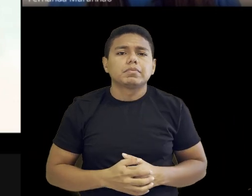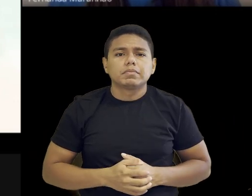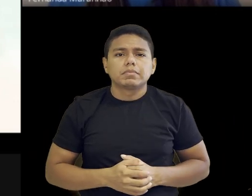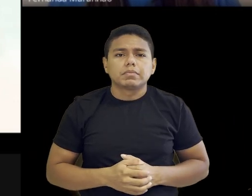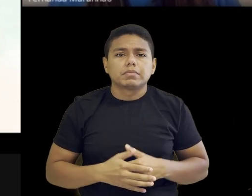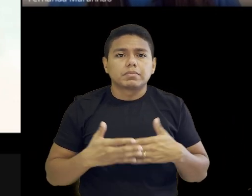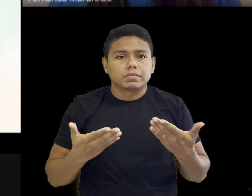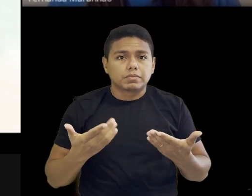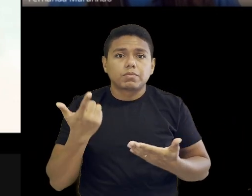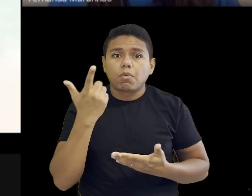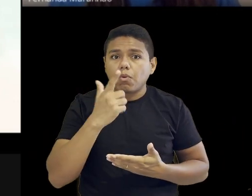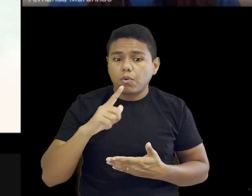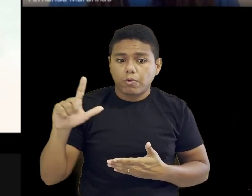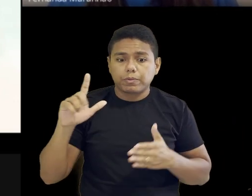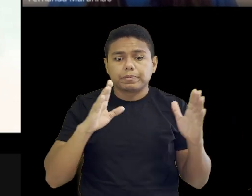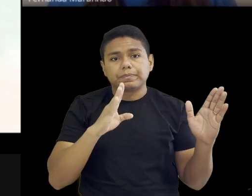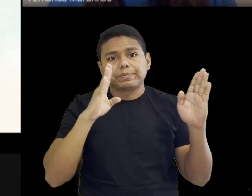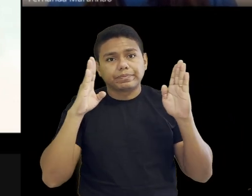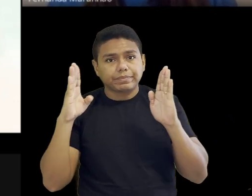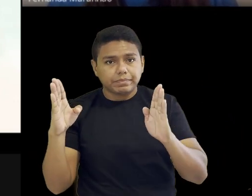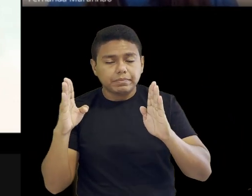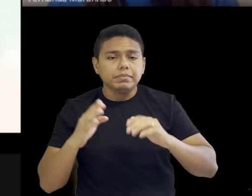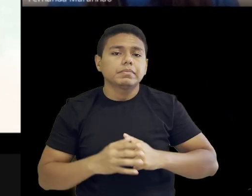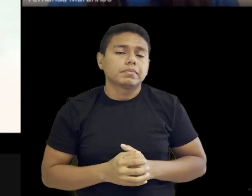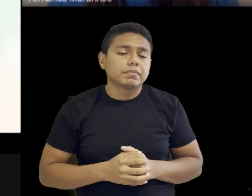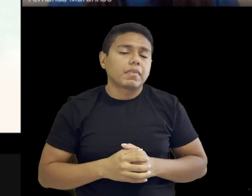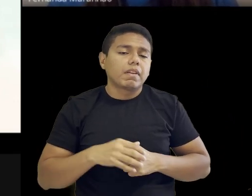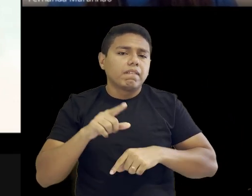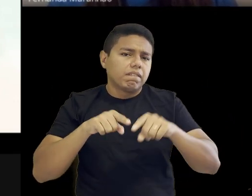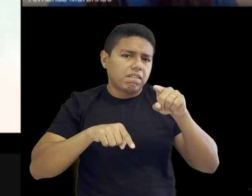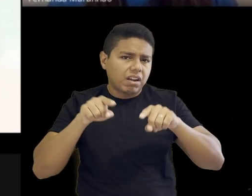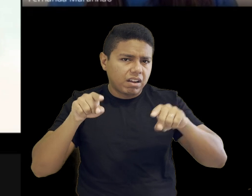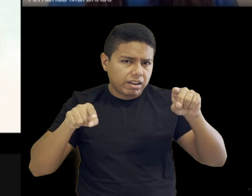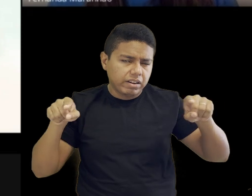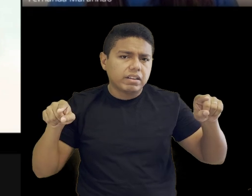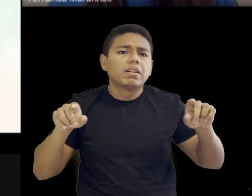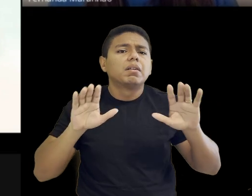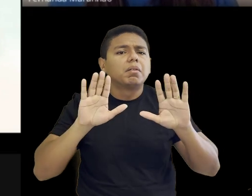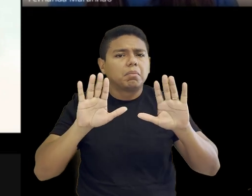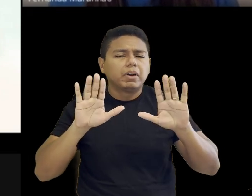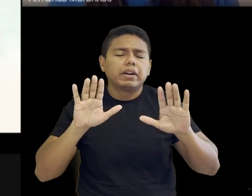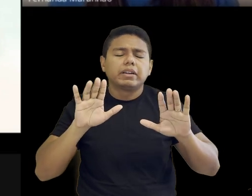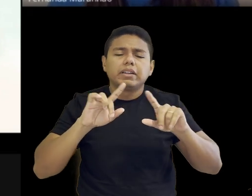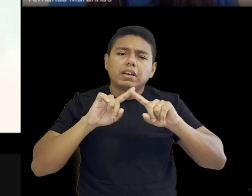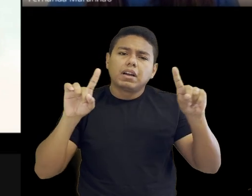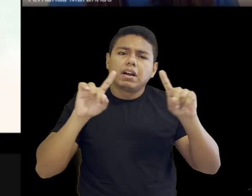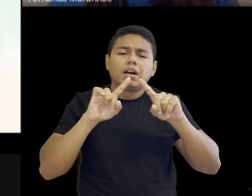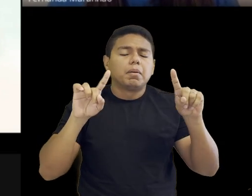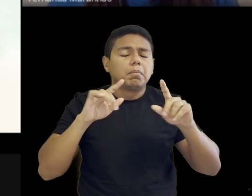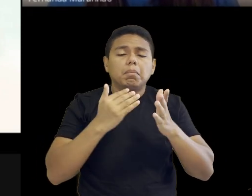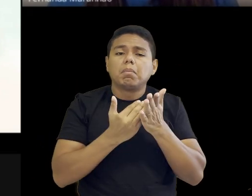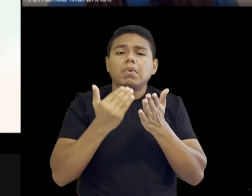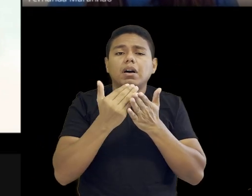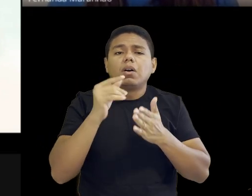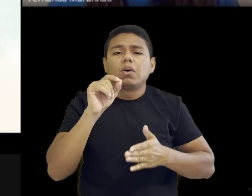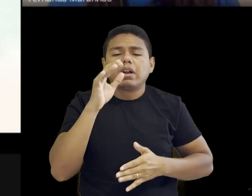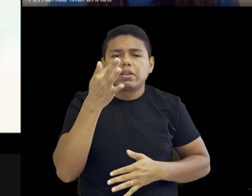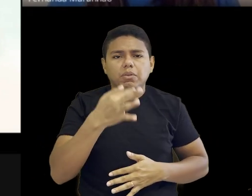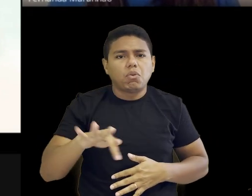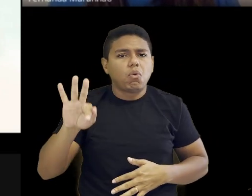do tipo infectado vai ter um quadro que pode variar, mas normalmente tem sim o sangramento, e a queixa